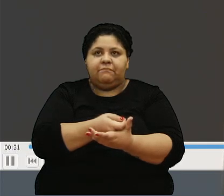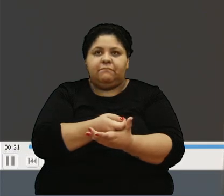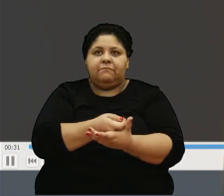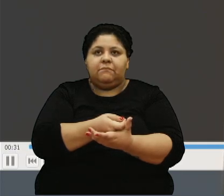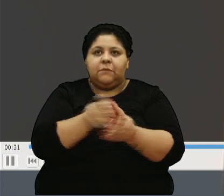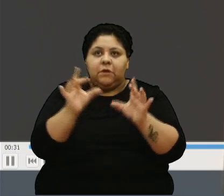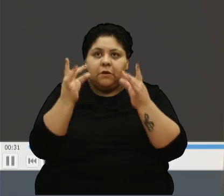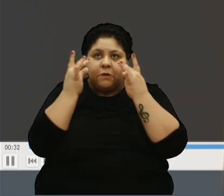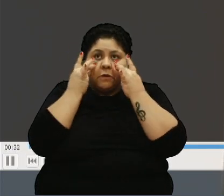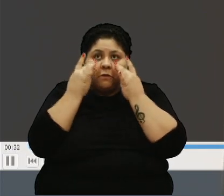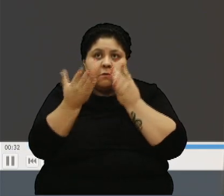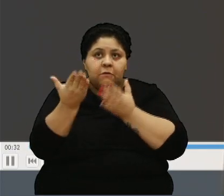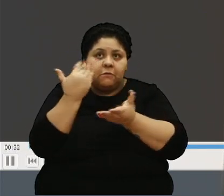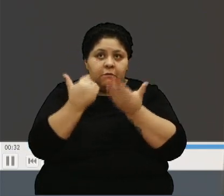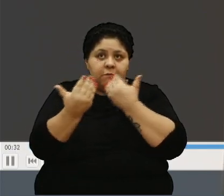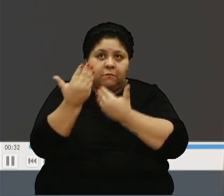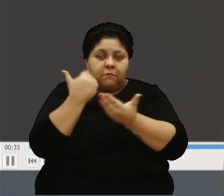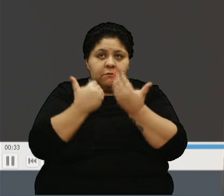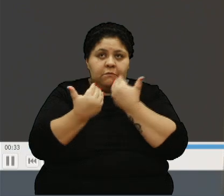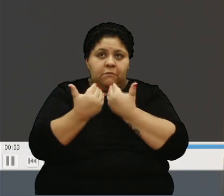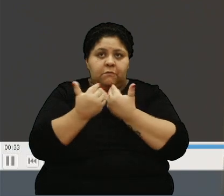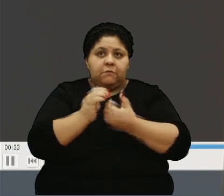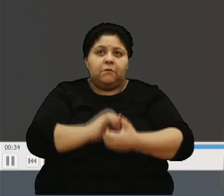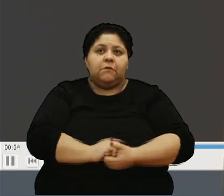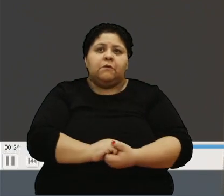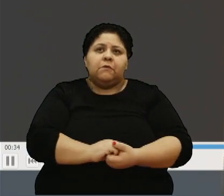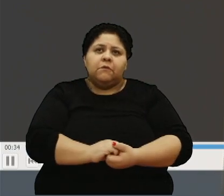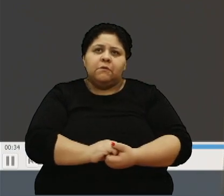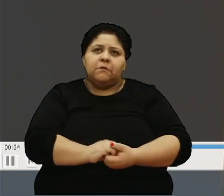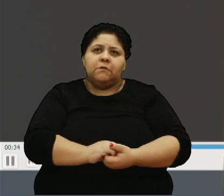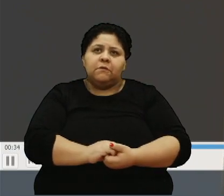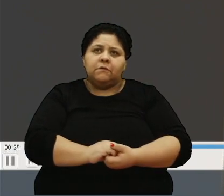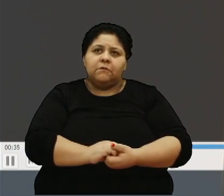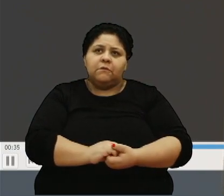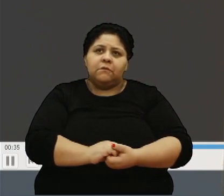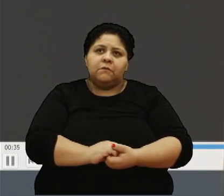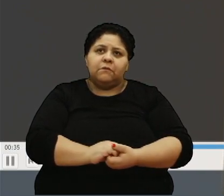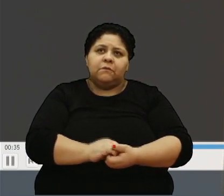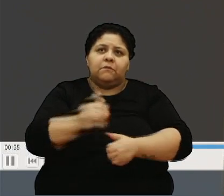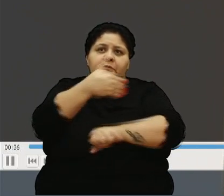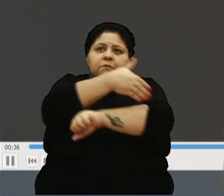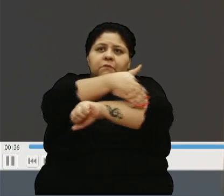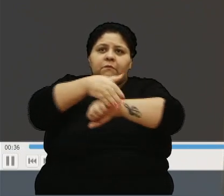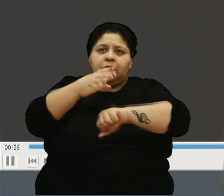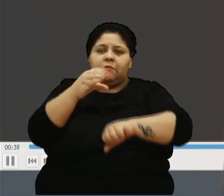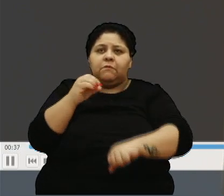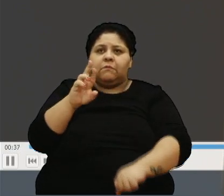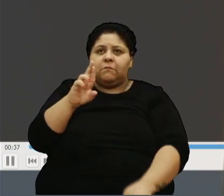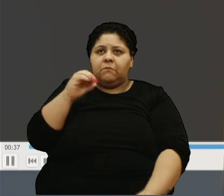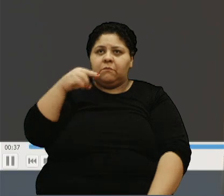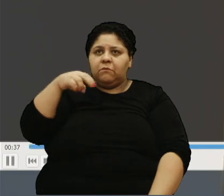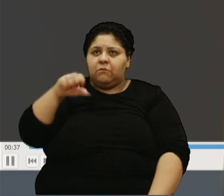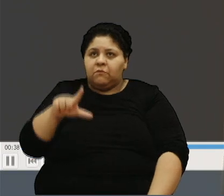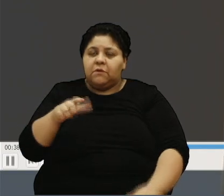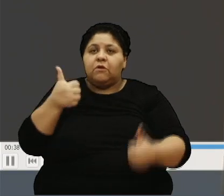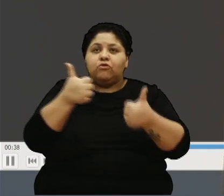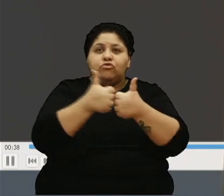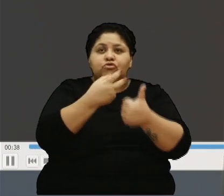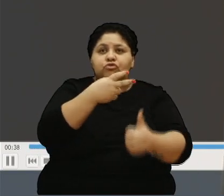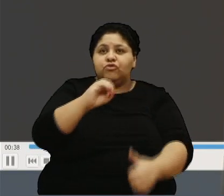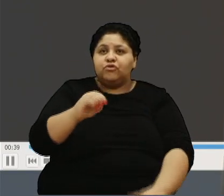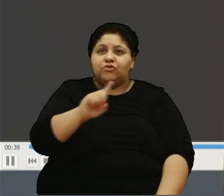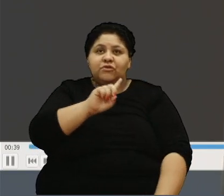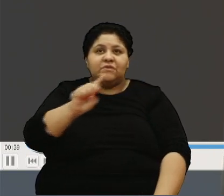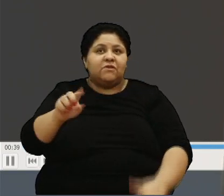Presta atenção, pessoal, vamos lá. Um eleitor, um seguidor me passou essa situação aqui, ó. Na rua Coronel com a 20. Ó, não